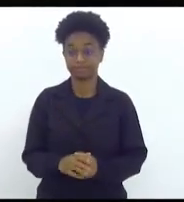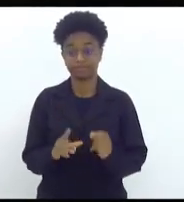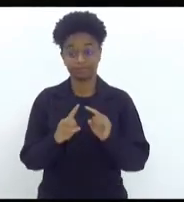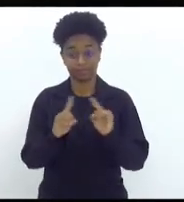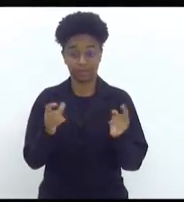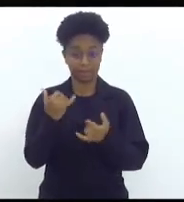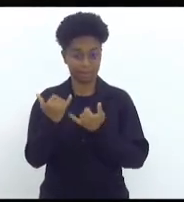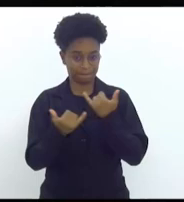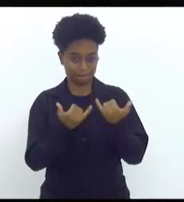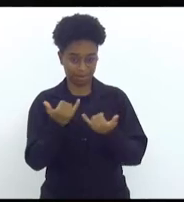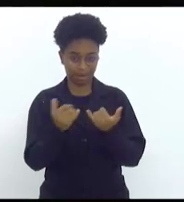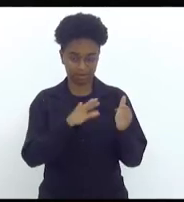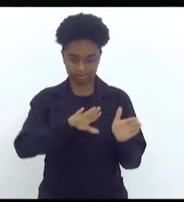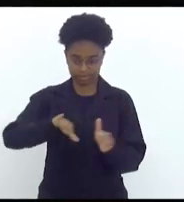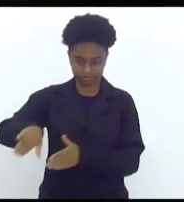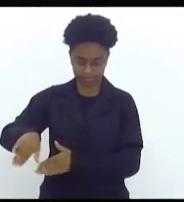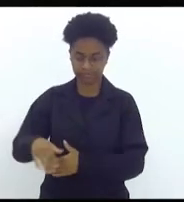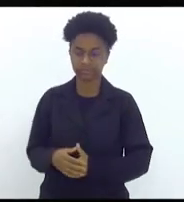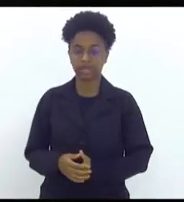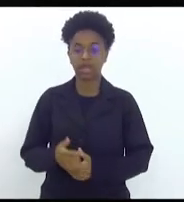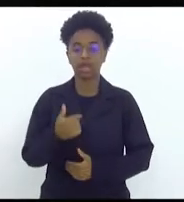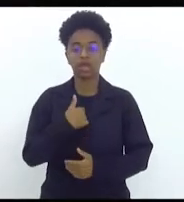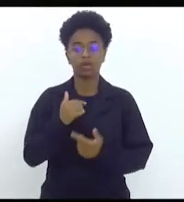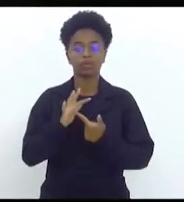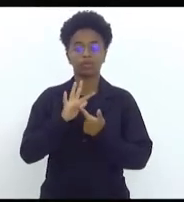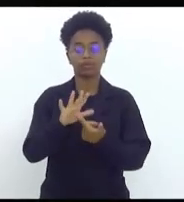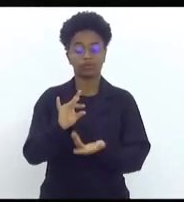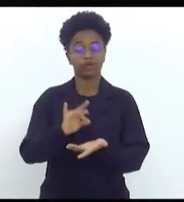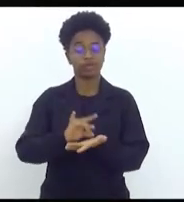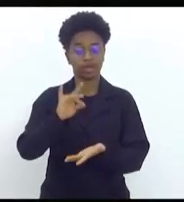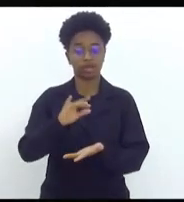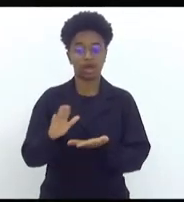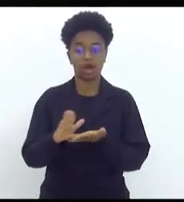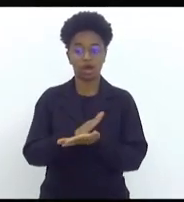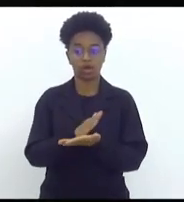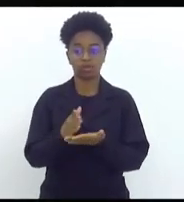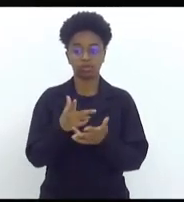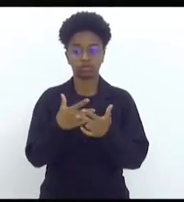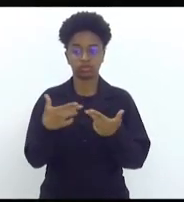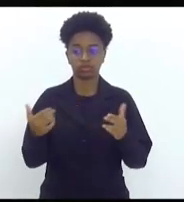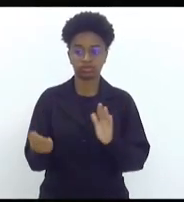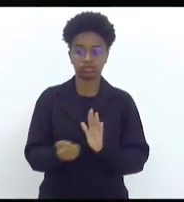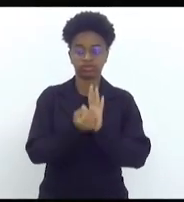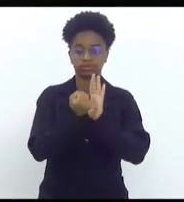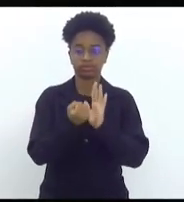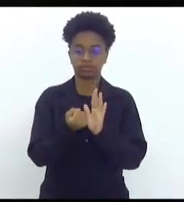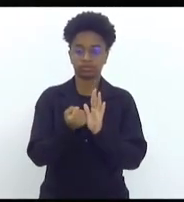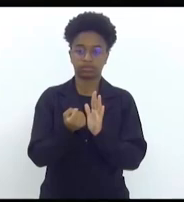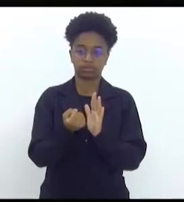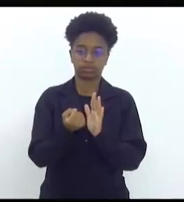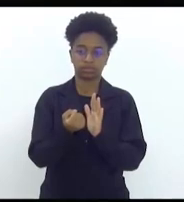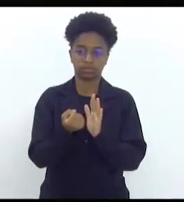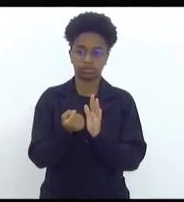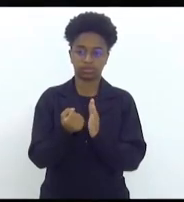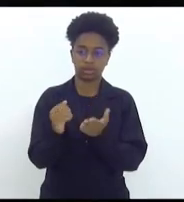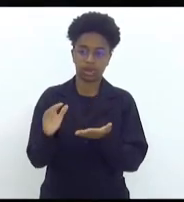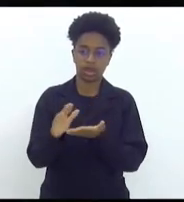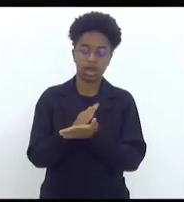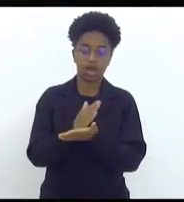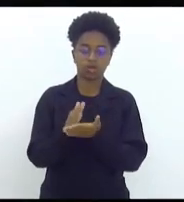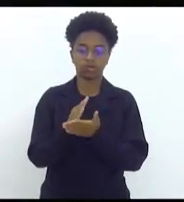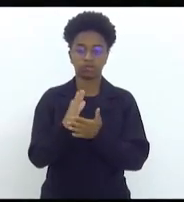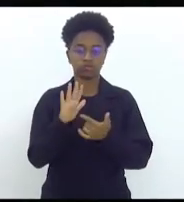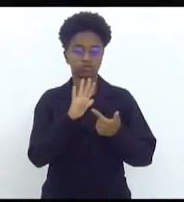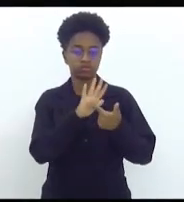Brincadeiras à parte eu queria trazer de fato aqui alguns simbolismos e algumas eh apontamento